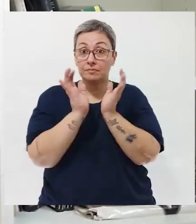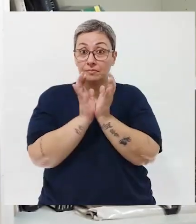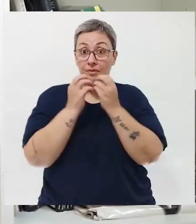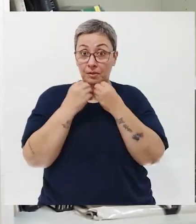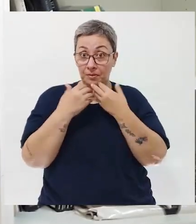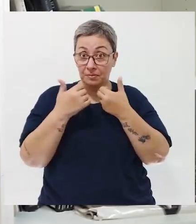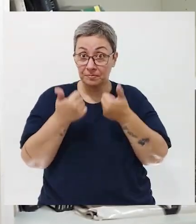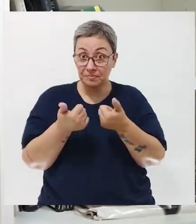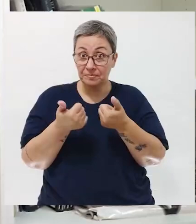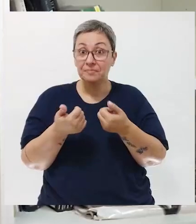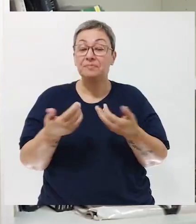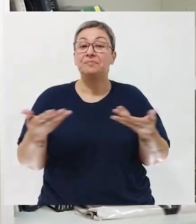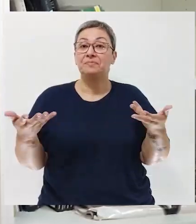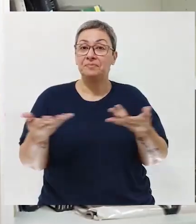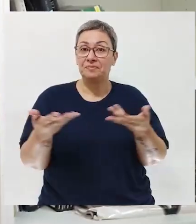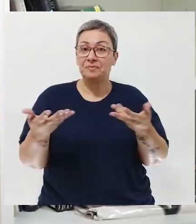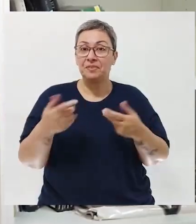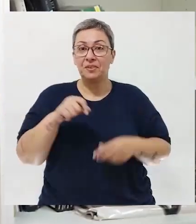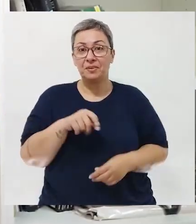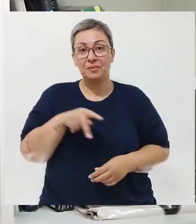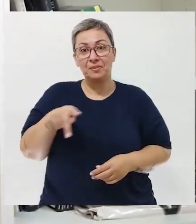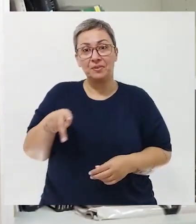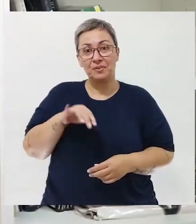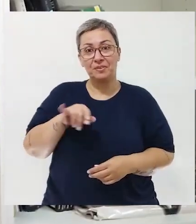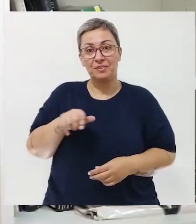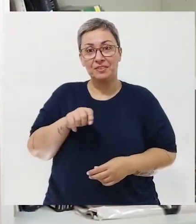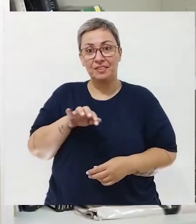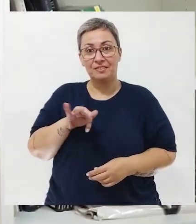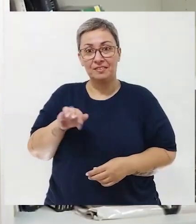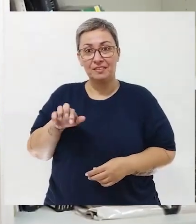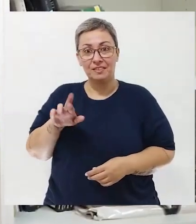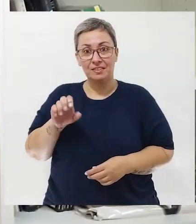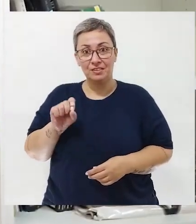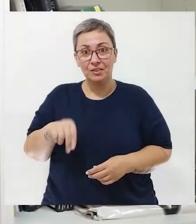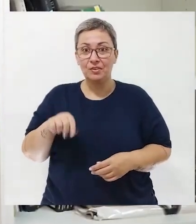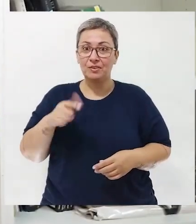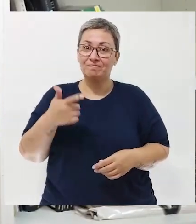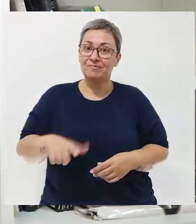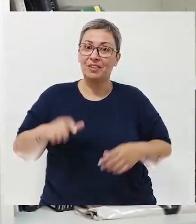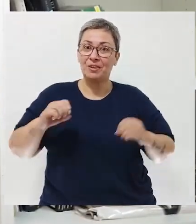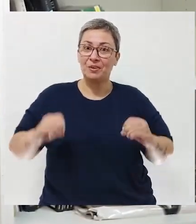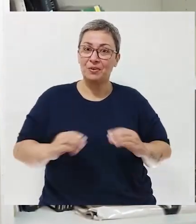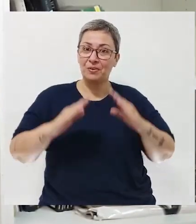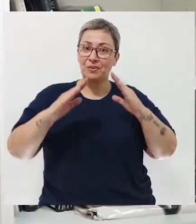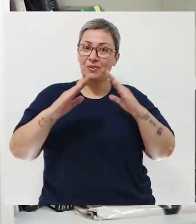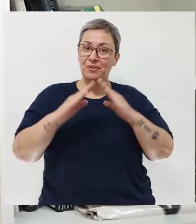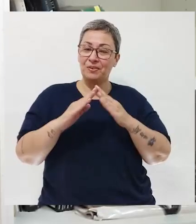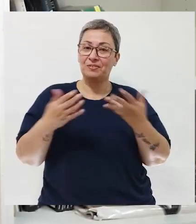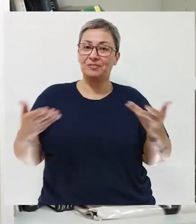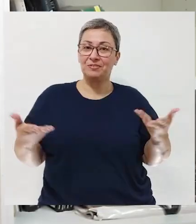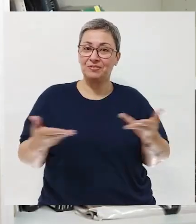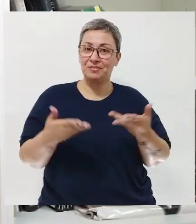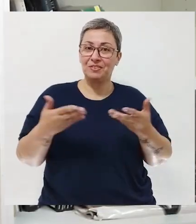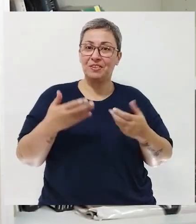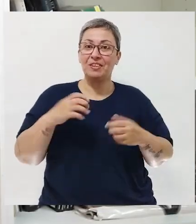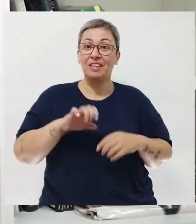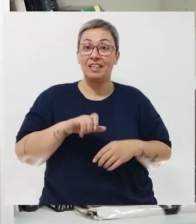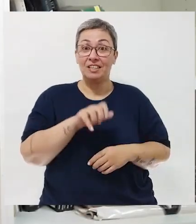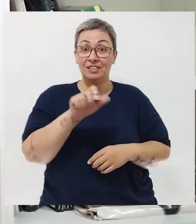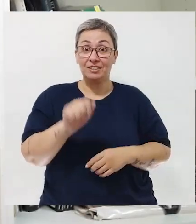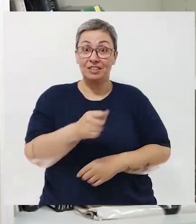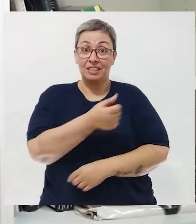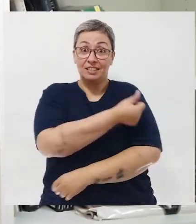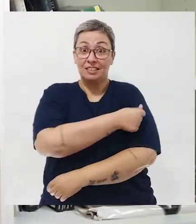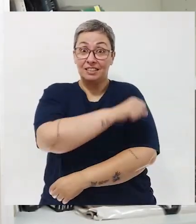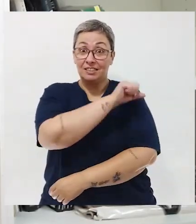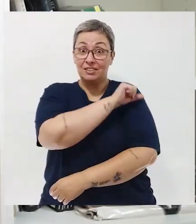pessoal, tudo bem com vocês? Eu sou o professor Jefferson e esse é mais um programa Saberes em Casa para a EJA do ciclo